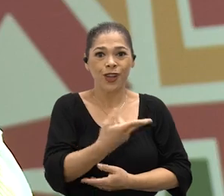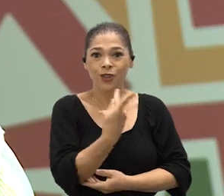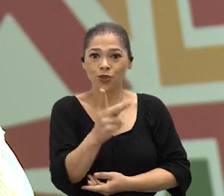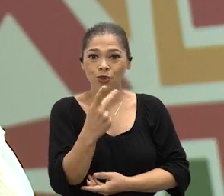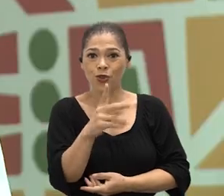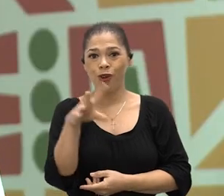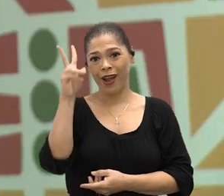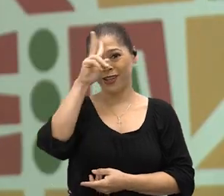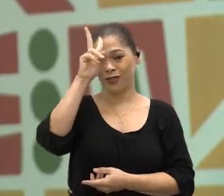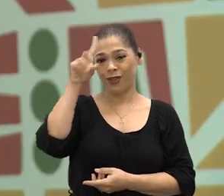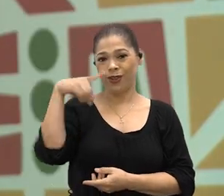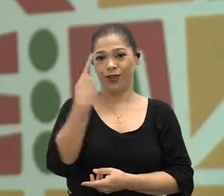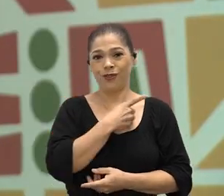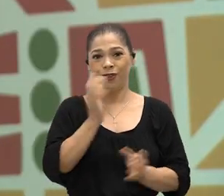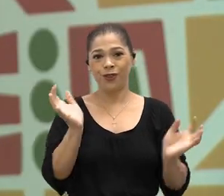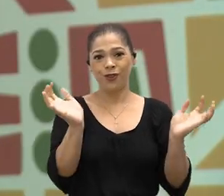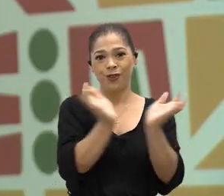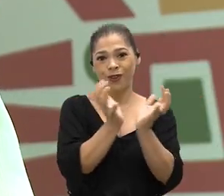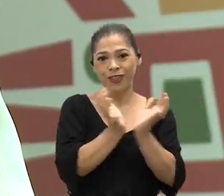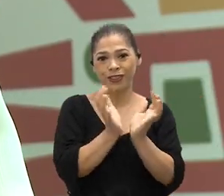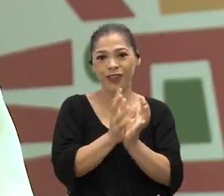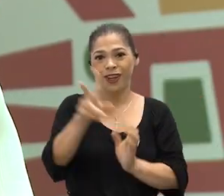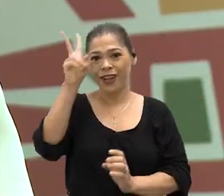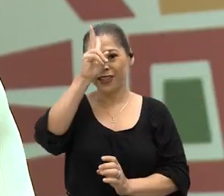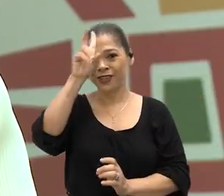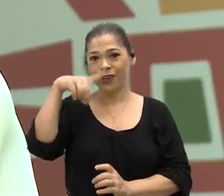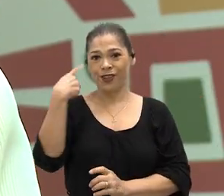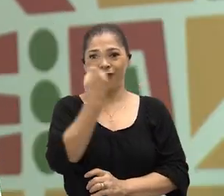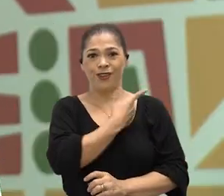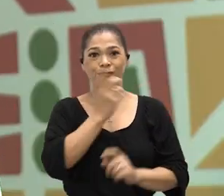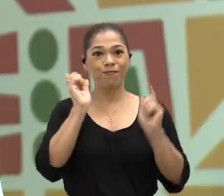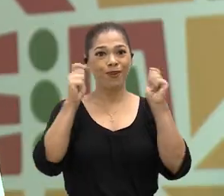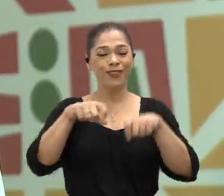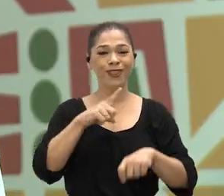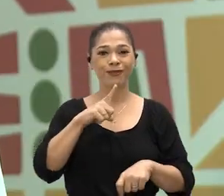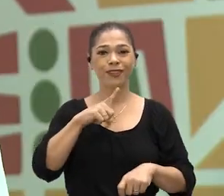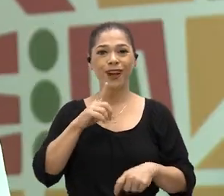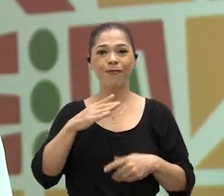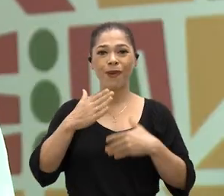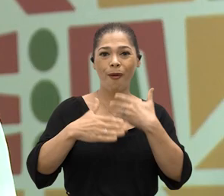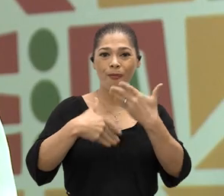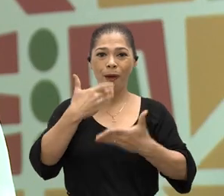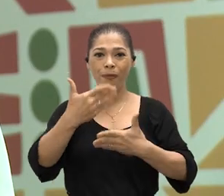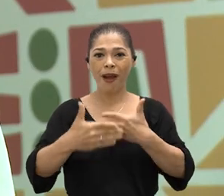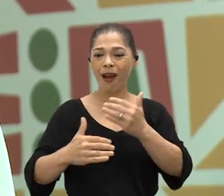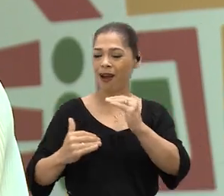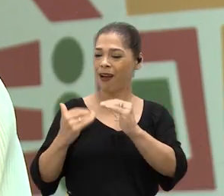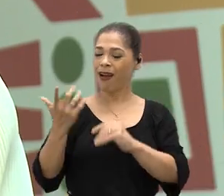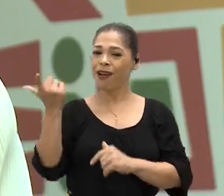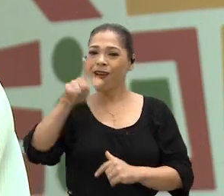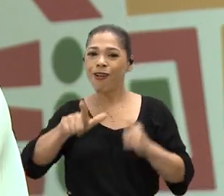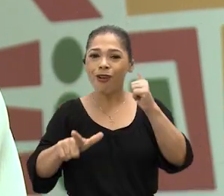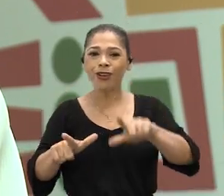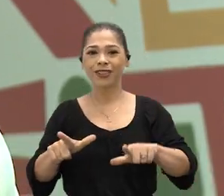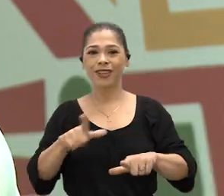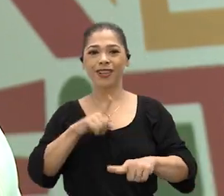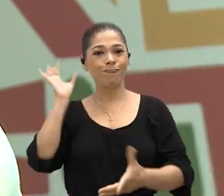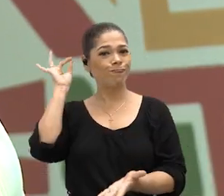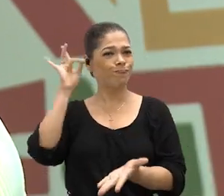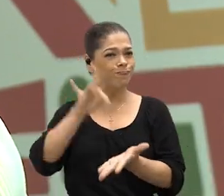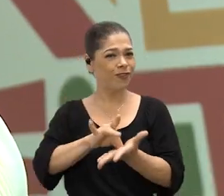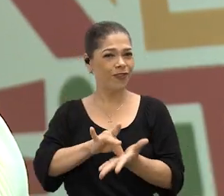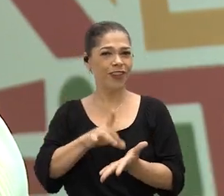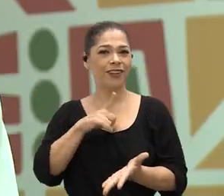a sua história e a história do coletivo a história de todos nós para que possamos dar Passos largos e alcançar